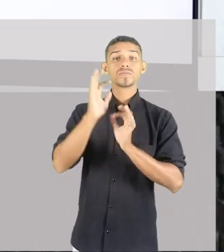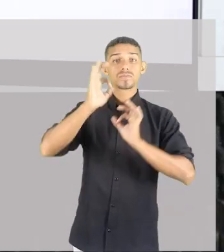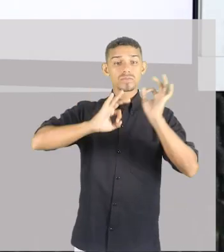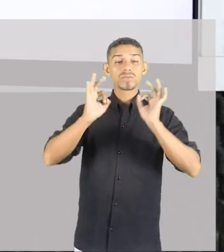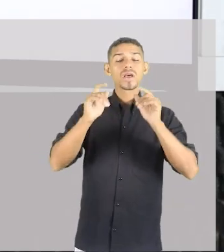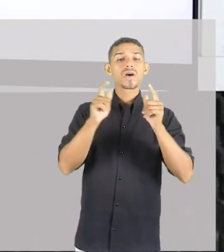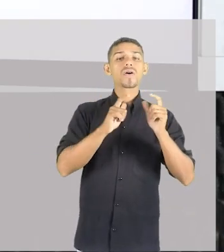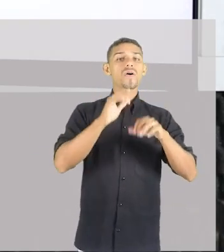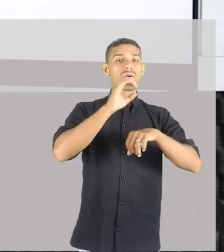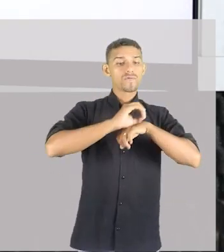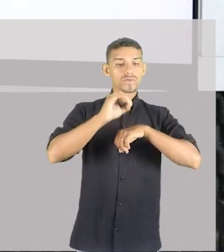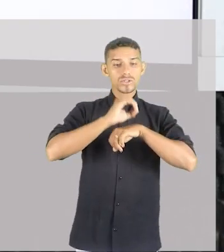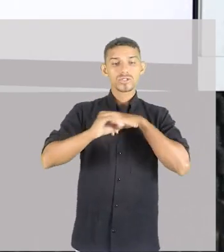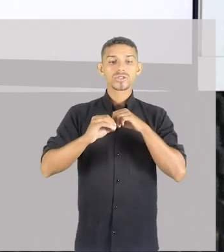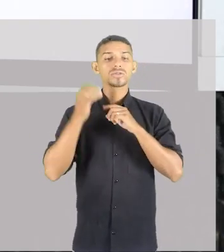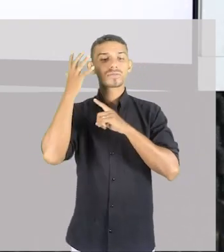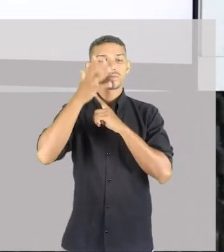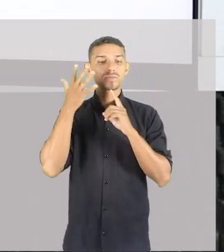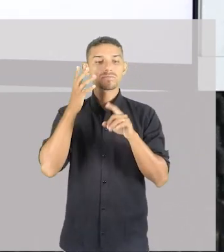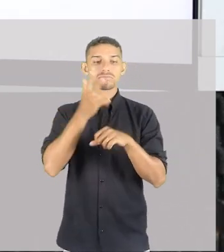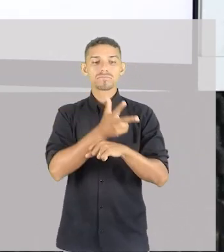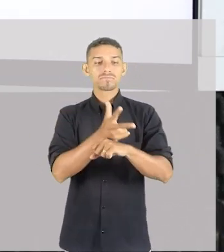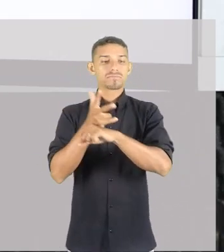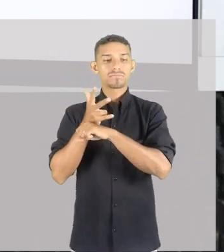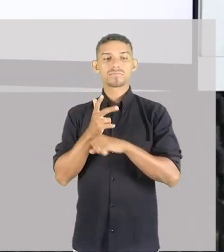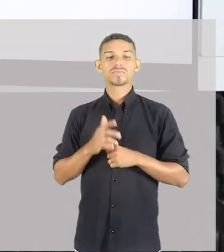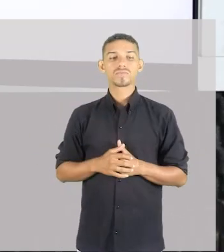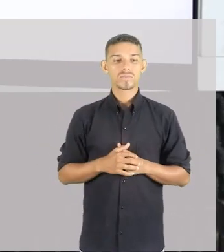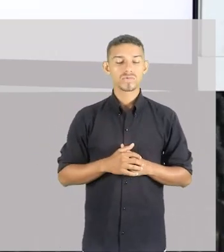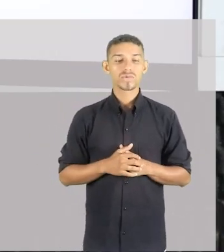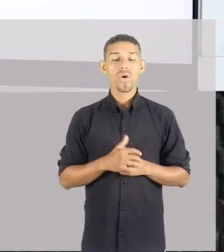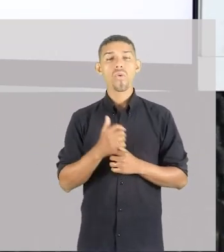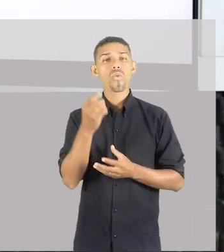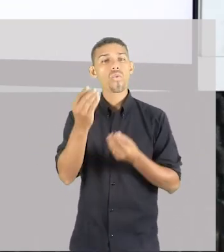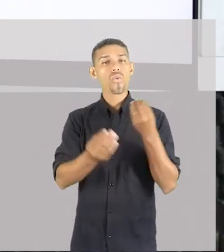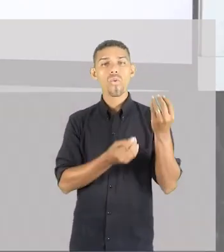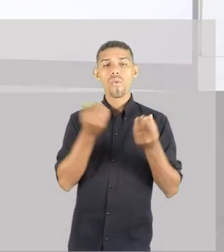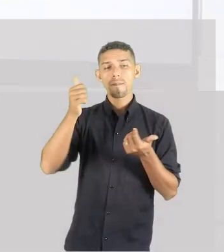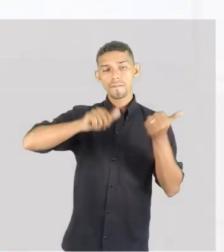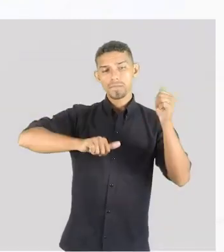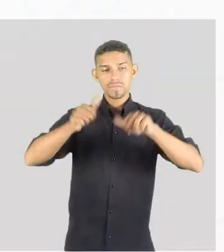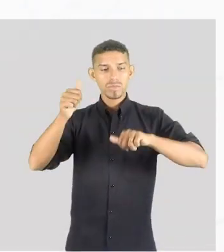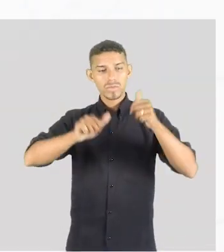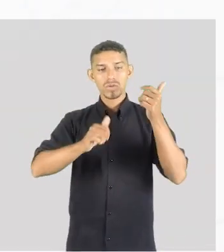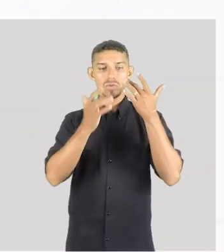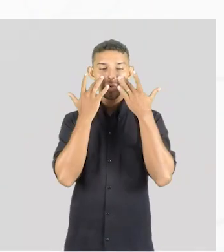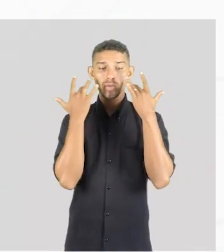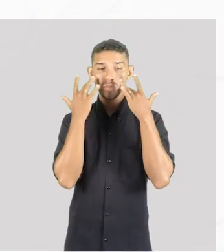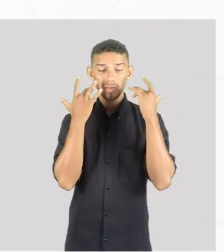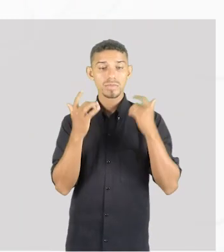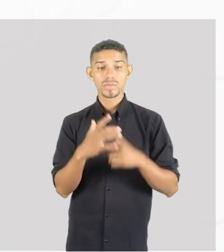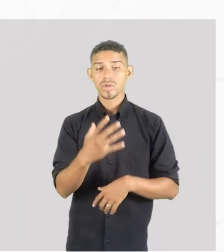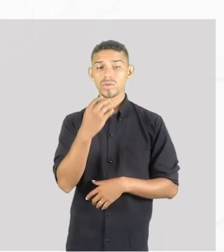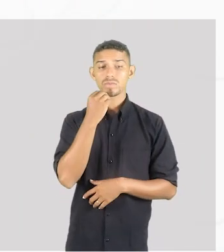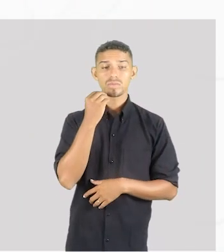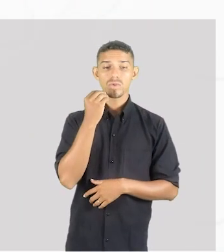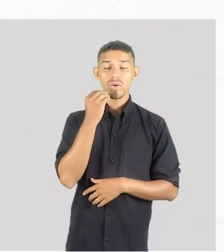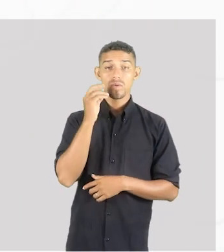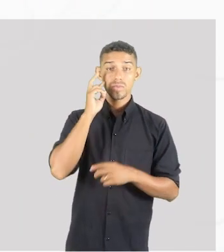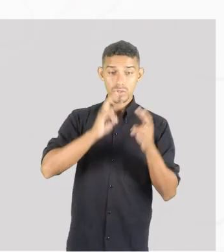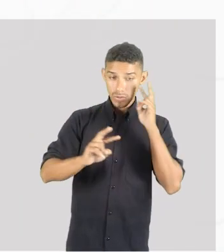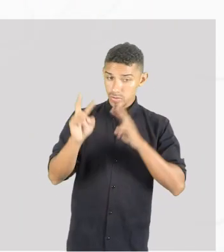para oficinas, auditórios e estúdio de gravação. Como analisar uma obra de arte? Uma análise objetiva, a